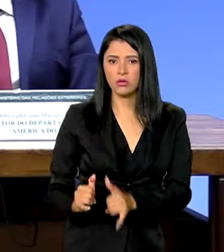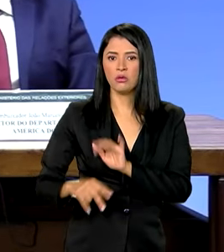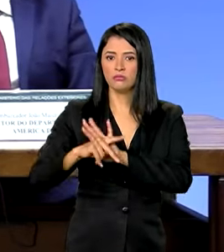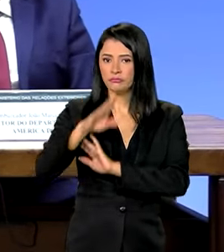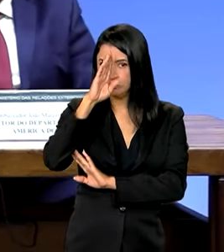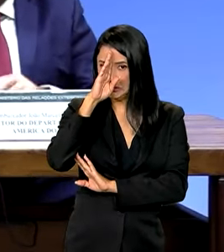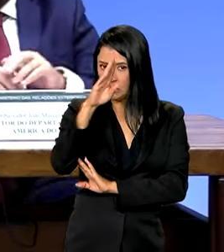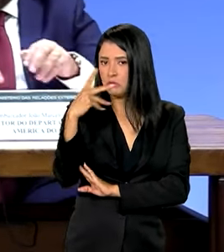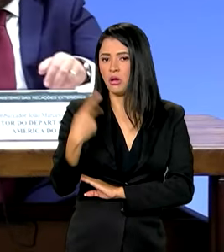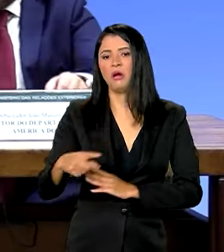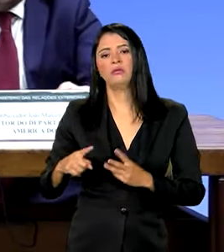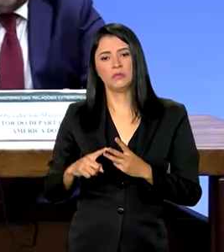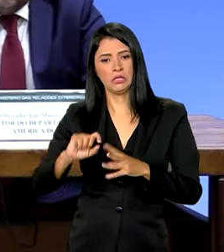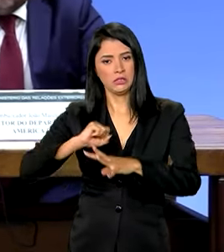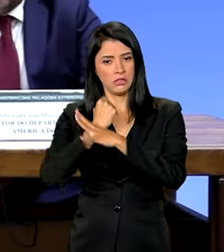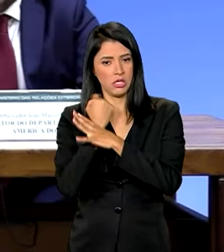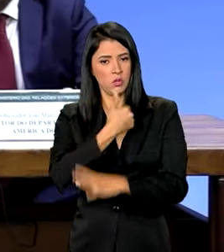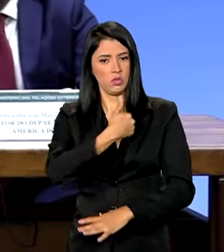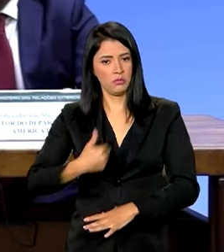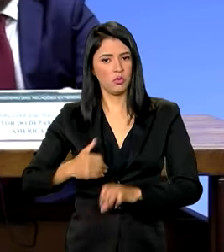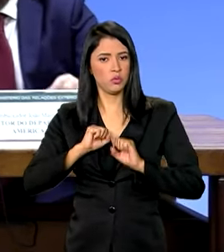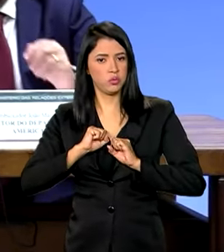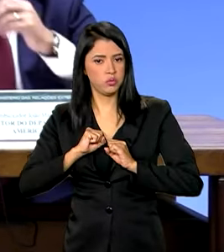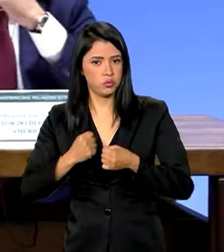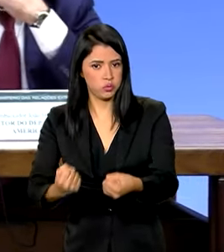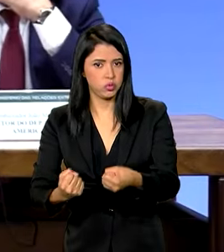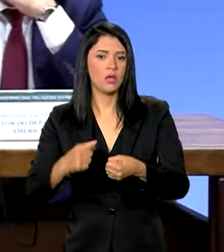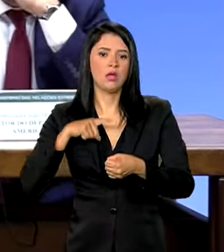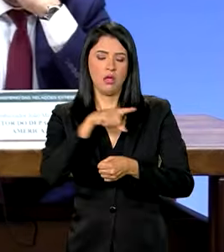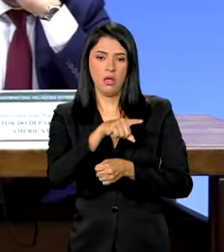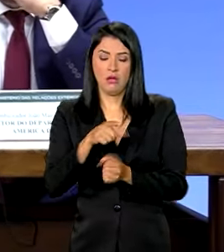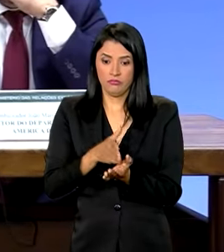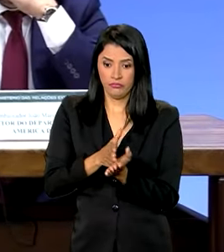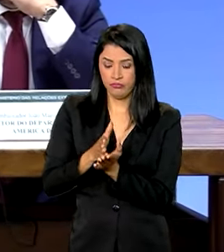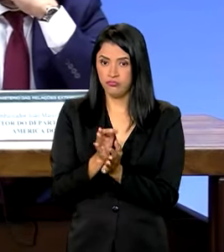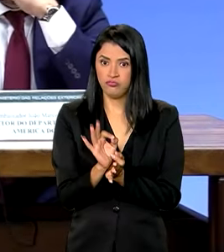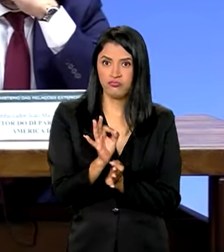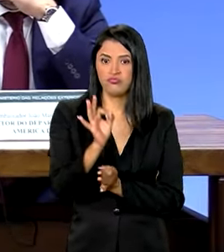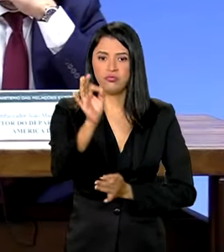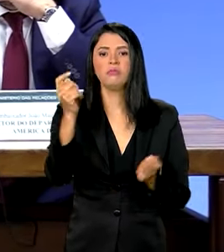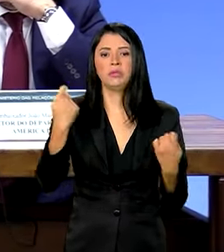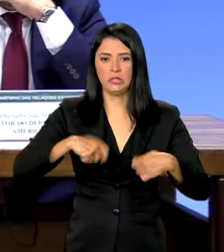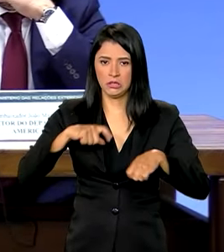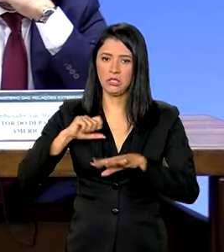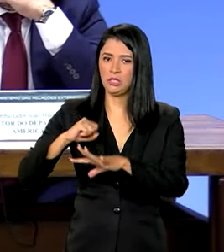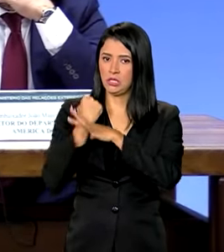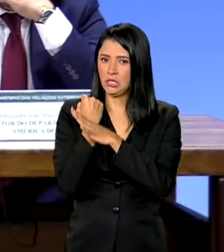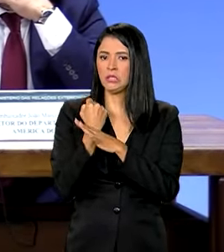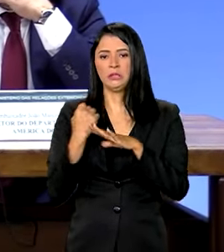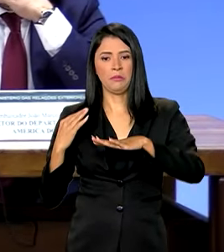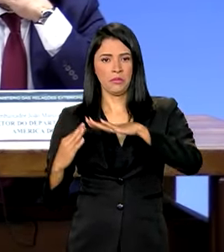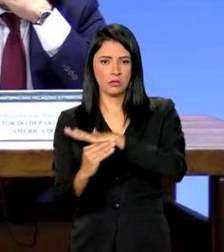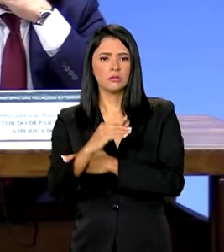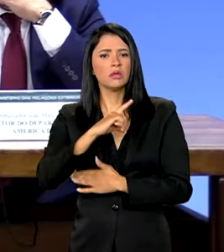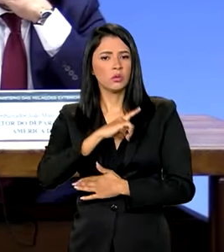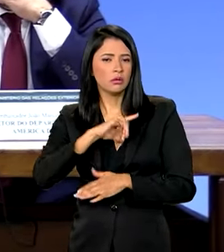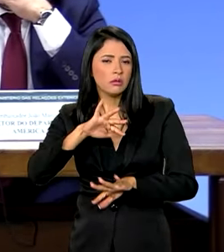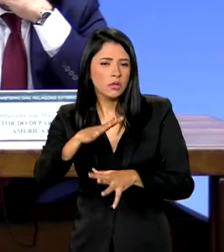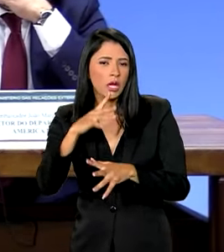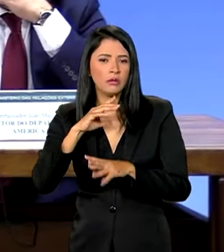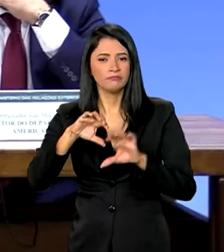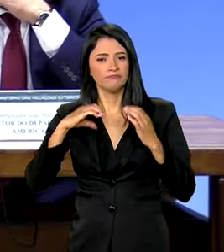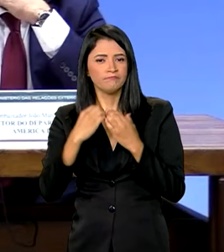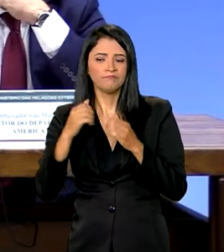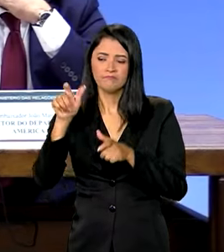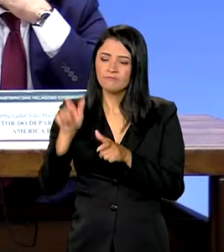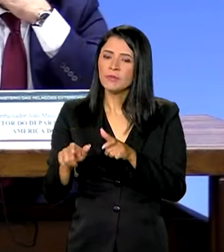vocês sabem. Segurança pública e defesa, para um país com uma extensa fronteira, é fundamental. Migrações, nós temos